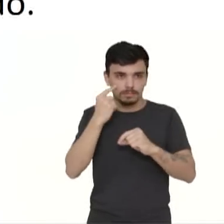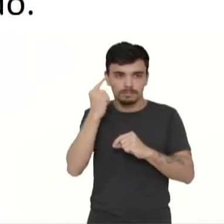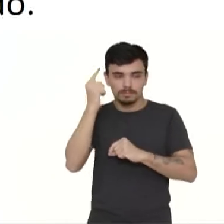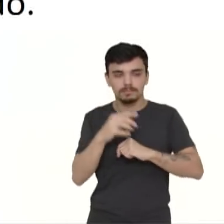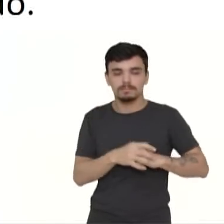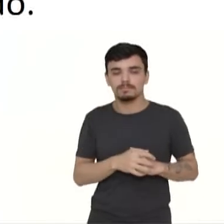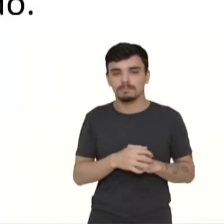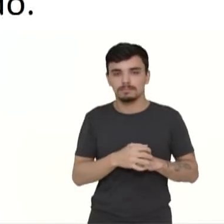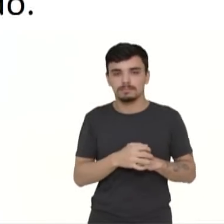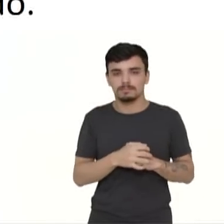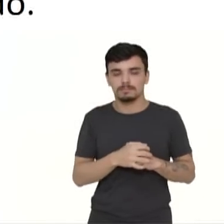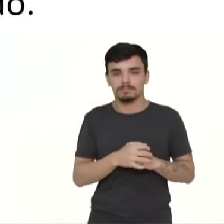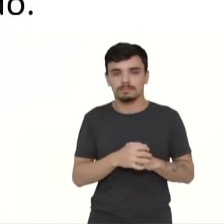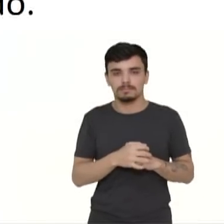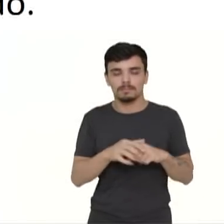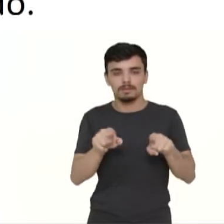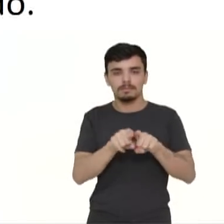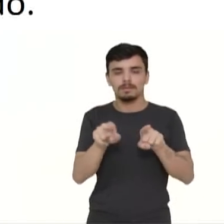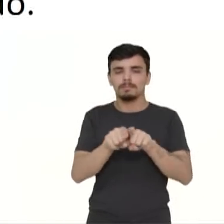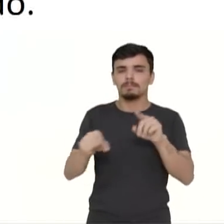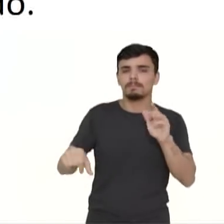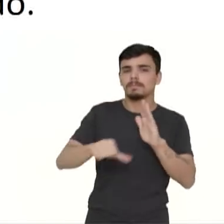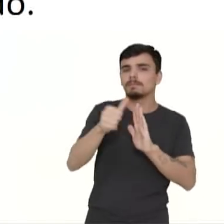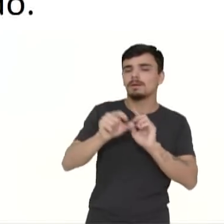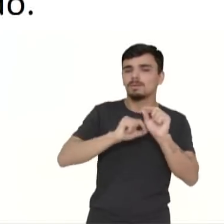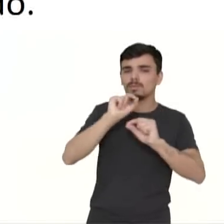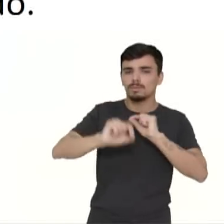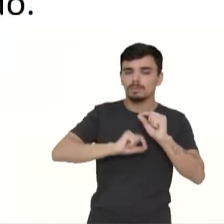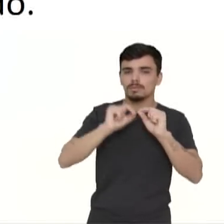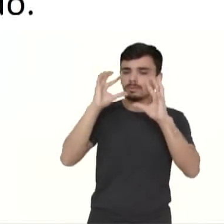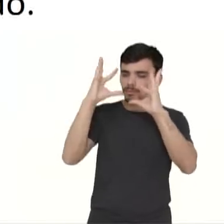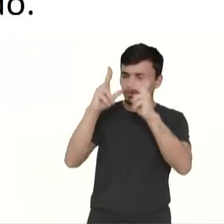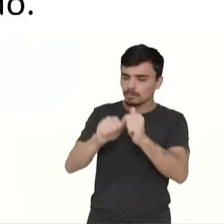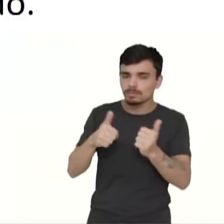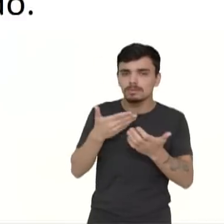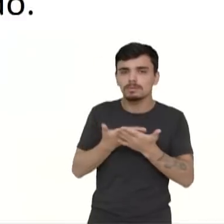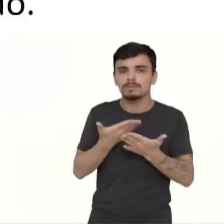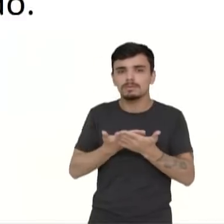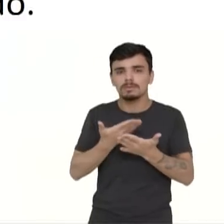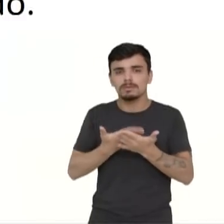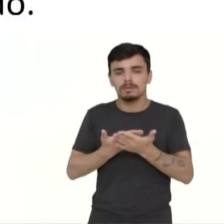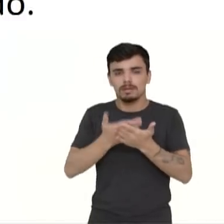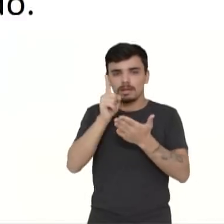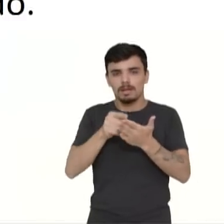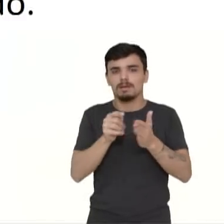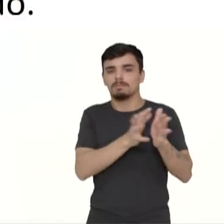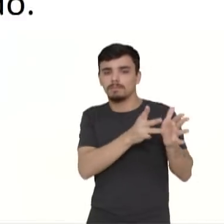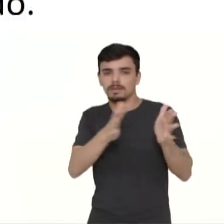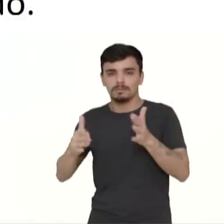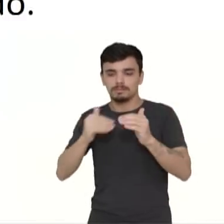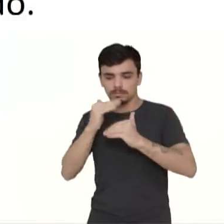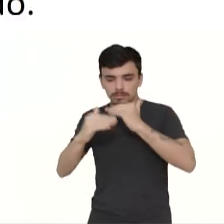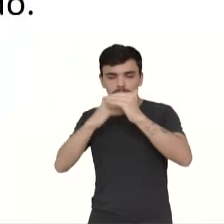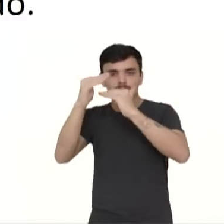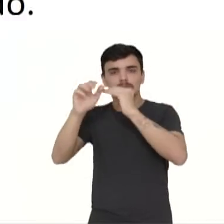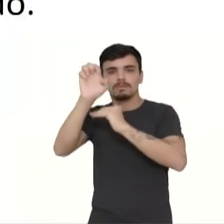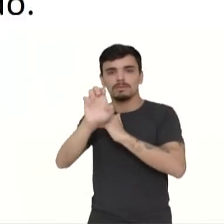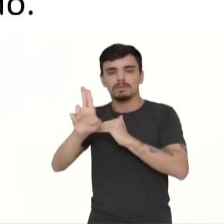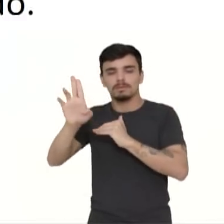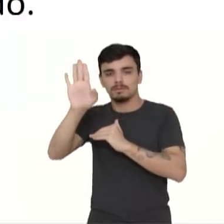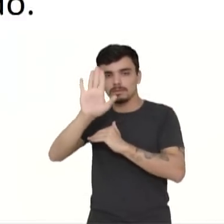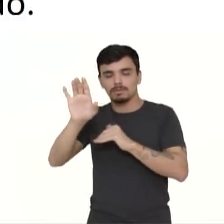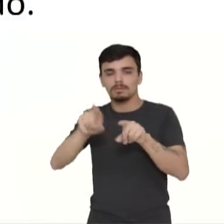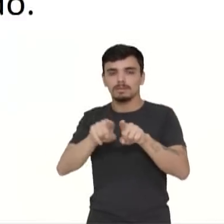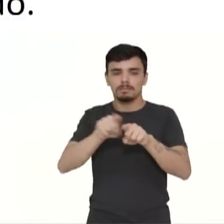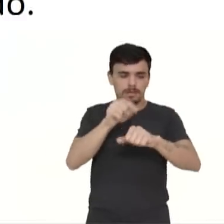né? Bom, primeiro que a gente tem que pegar e pensar que tudo isso que a gente está estudando é o período em que se desenvolveu na Europa, o período da